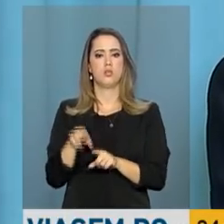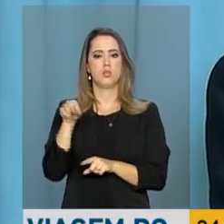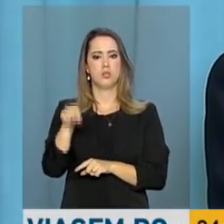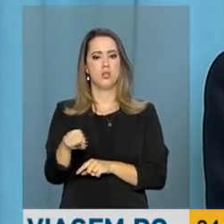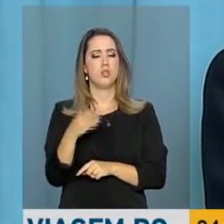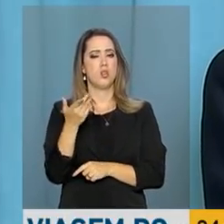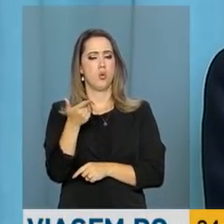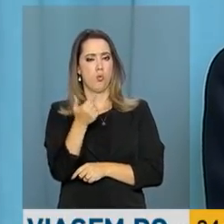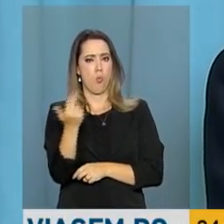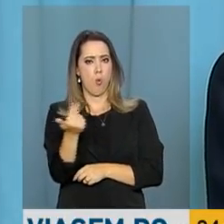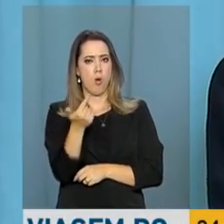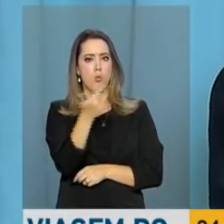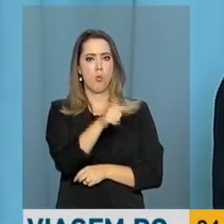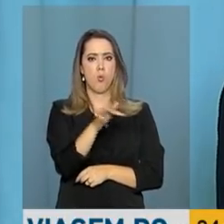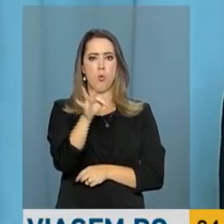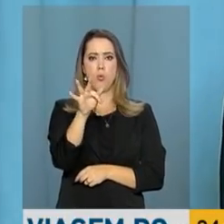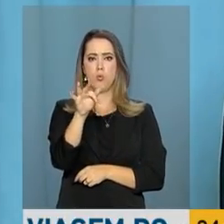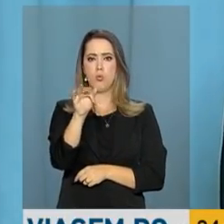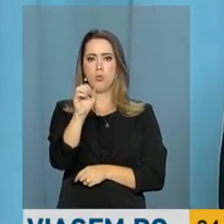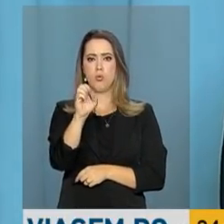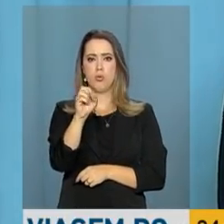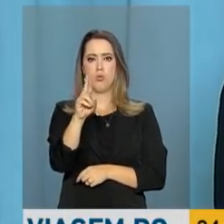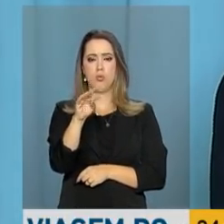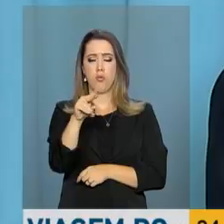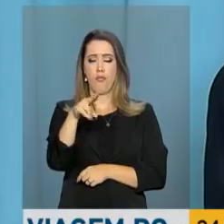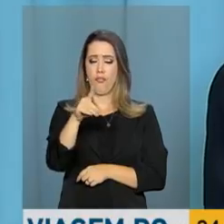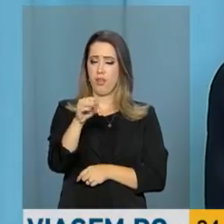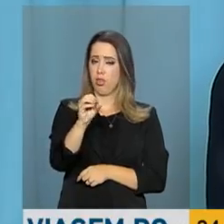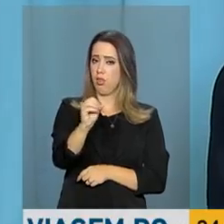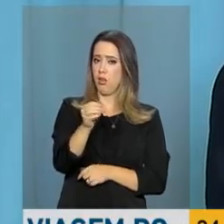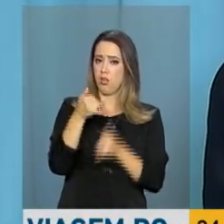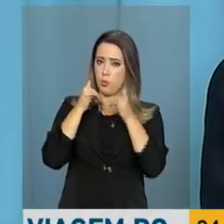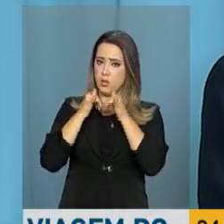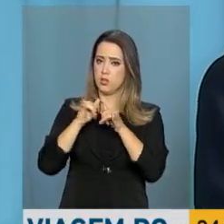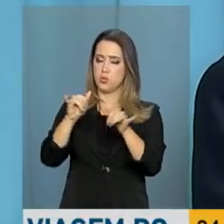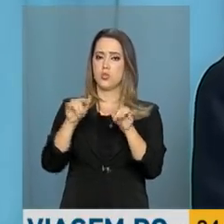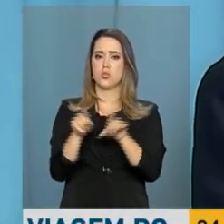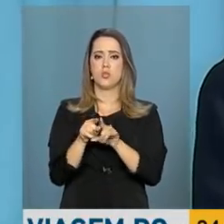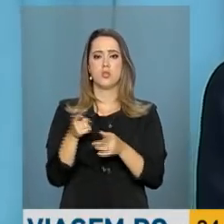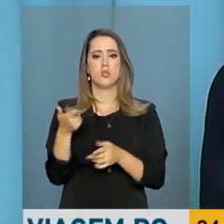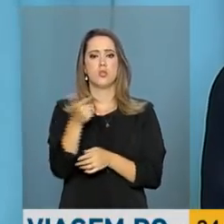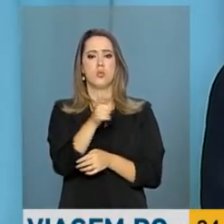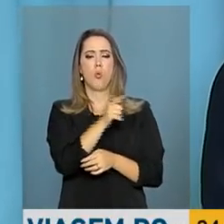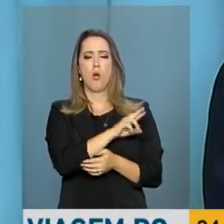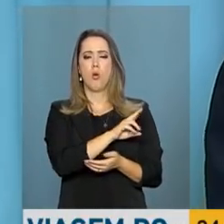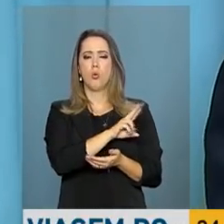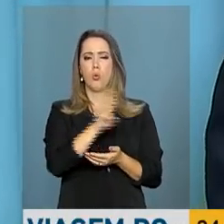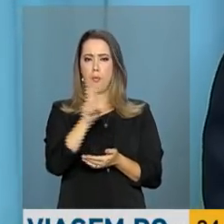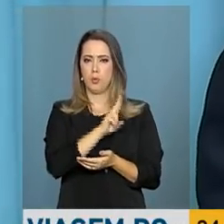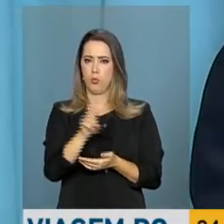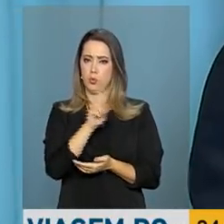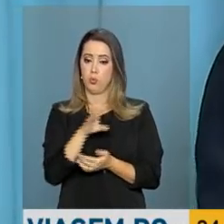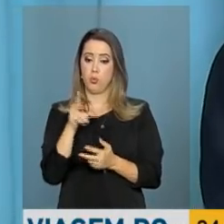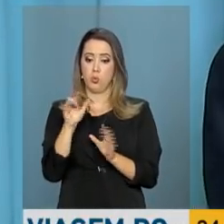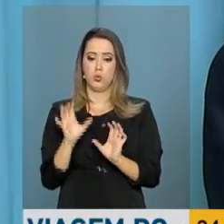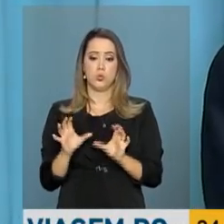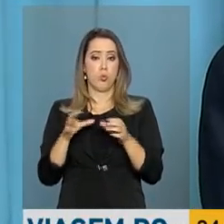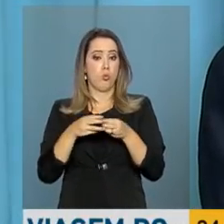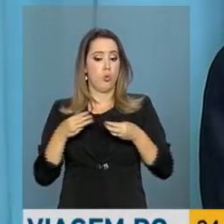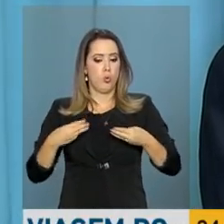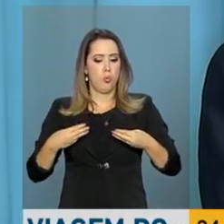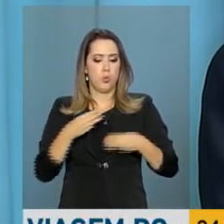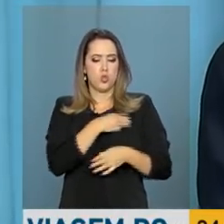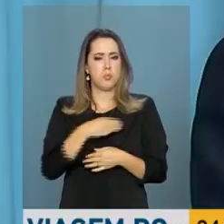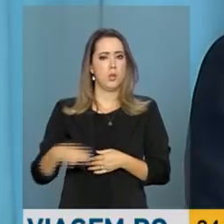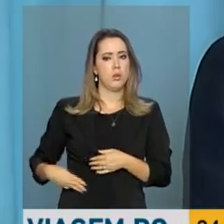Fernando Coelho Bezerra, filho, na Minas Energia, com Pedro Parente, com o doutor Wilson, com todos aqueles que vieram a